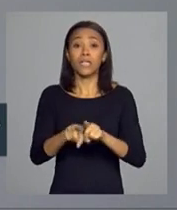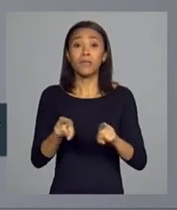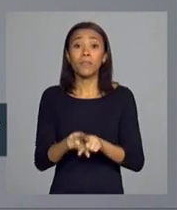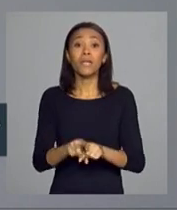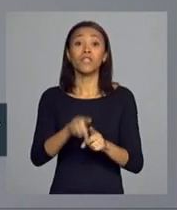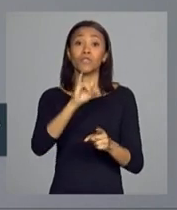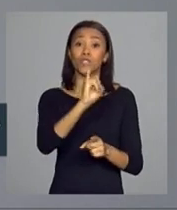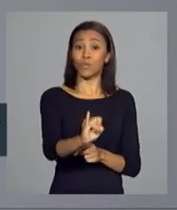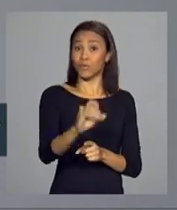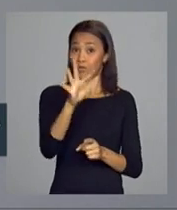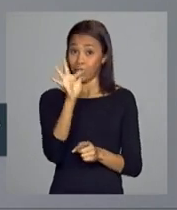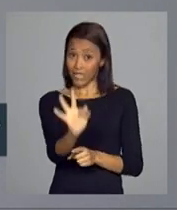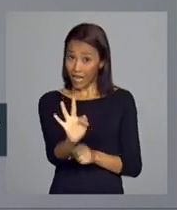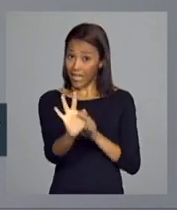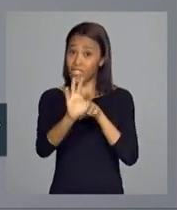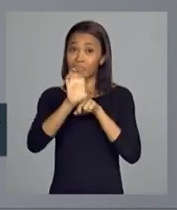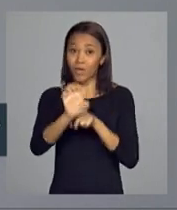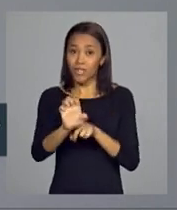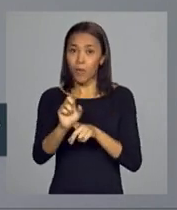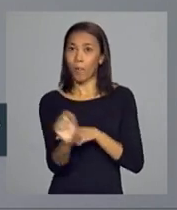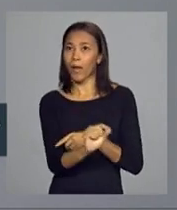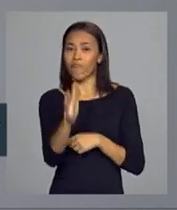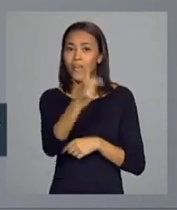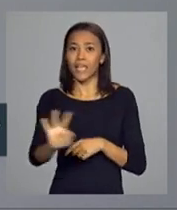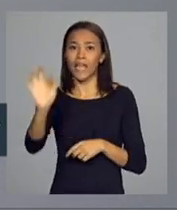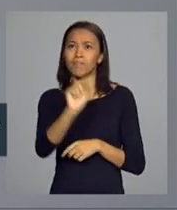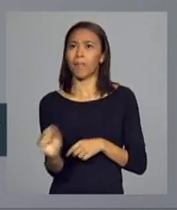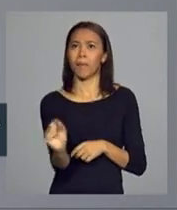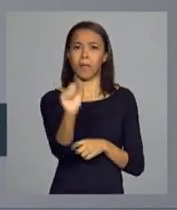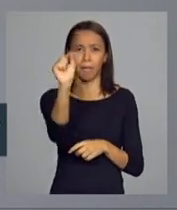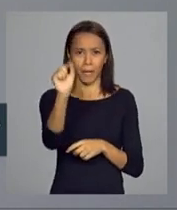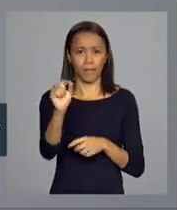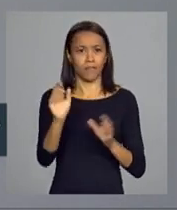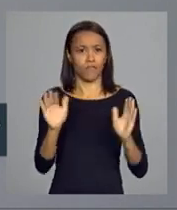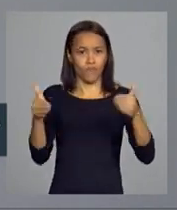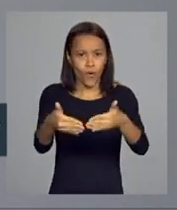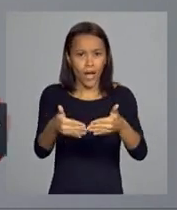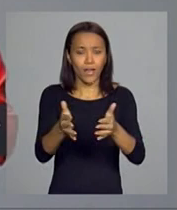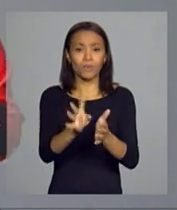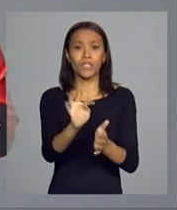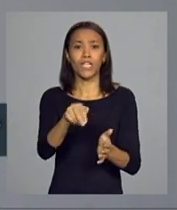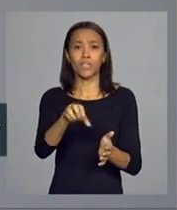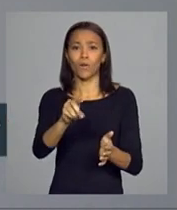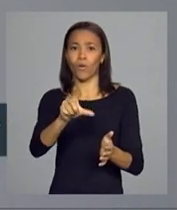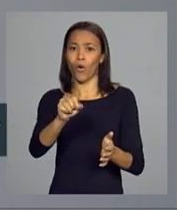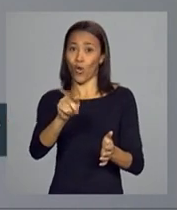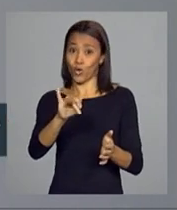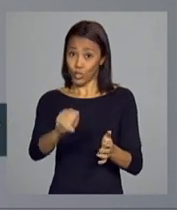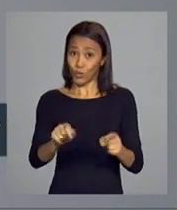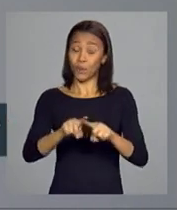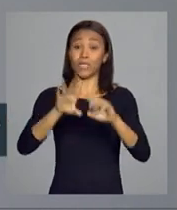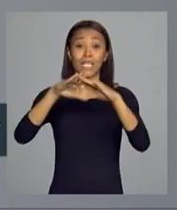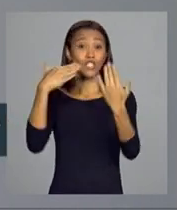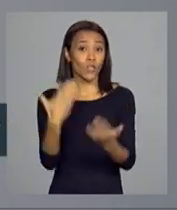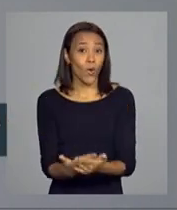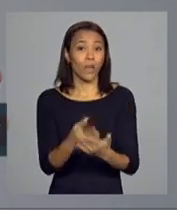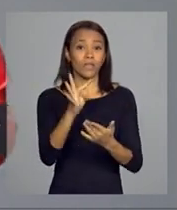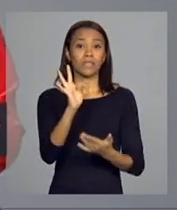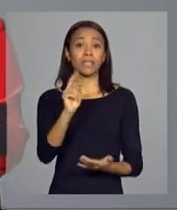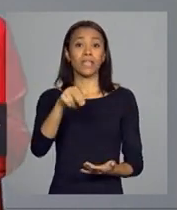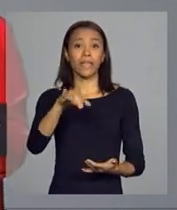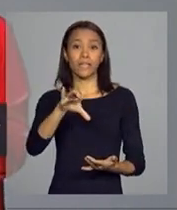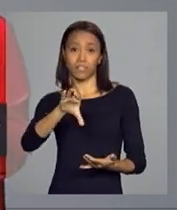institutos federais de educação tecnológica, das escolas técnicas